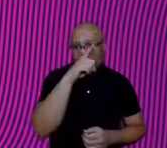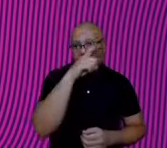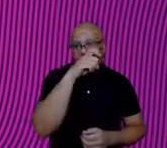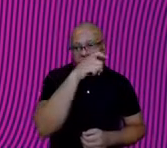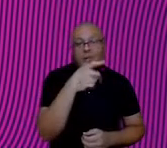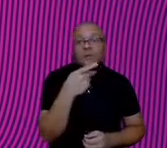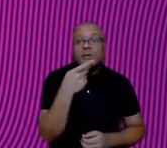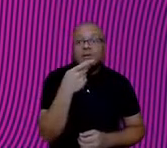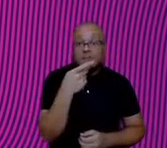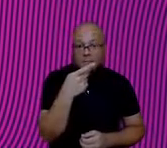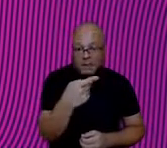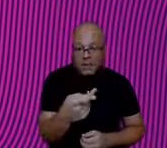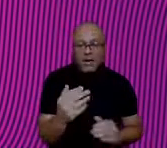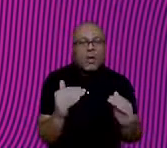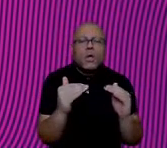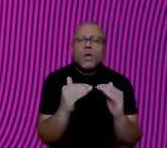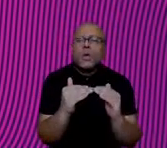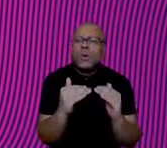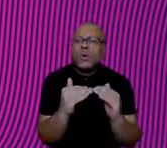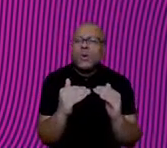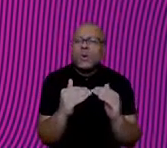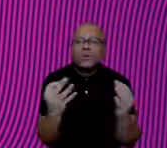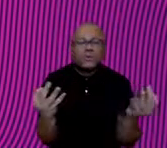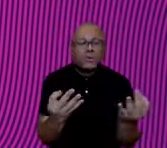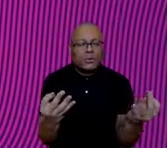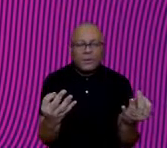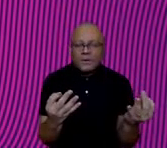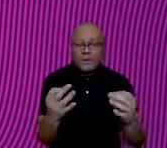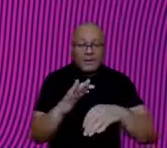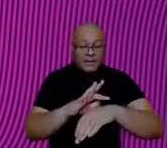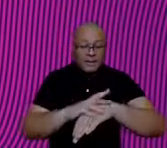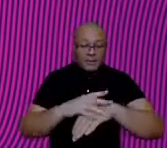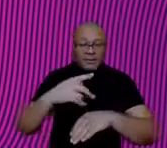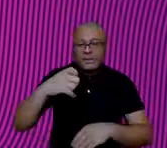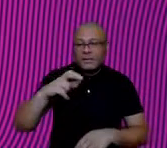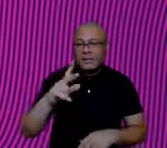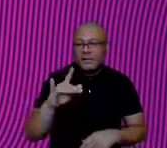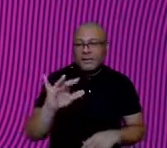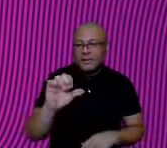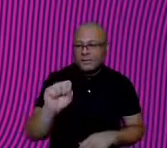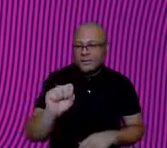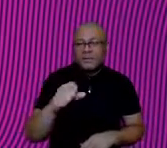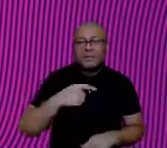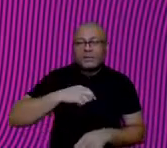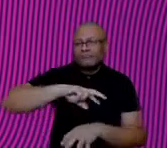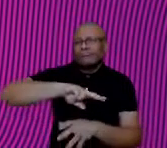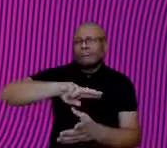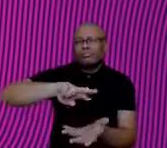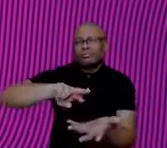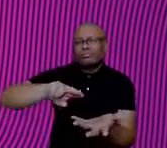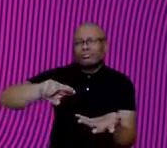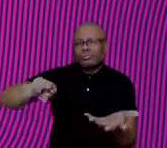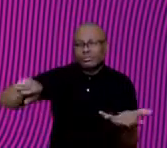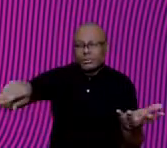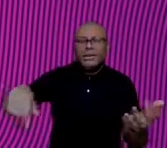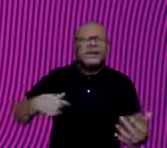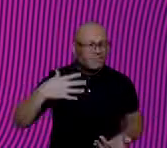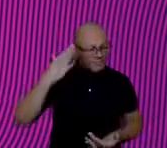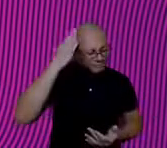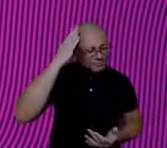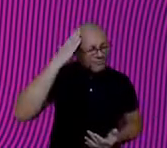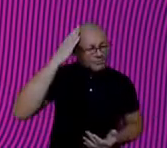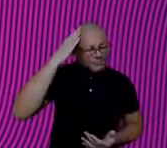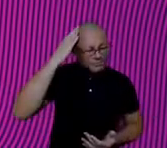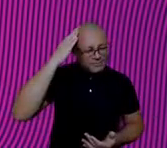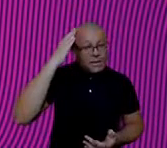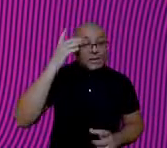concordo perfeitamente. A doença de Parkinson não é doença de Parkinson, é doenças de Parkinson. Isso eu estou muito convencido também. A gente chama tudo de Parkinson,